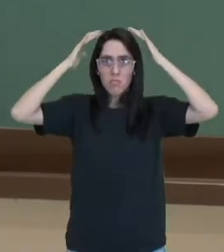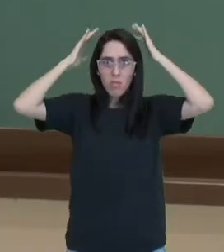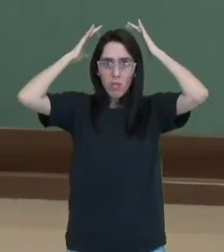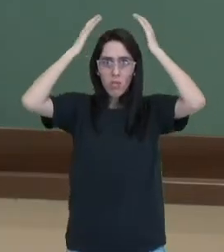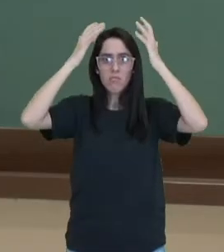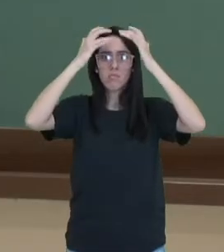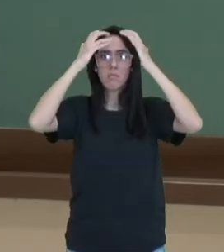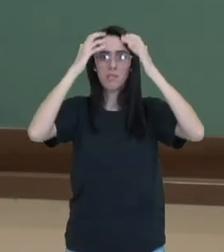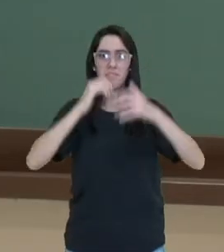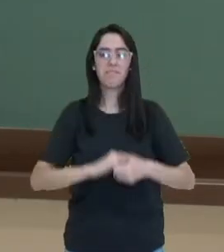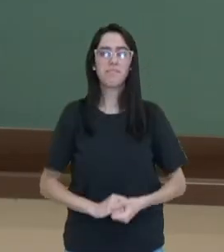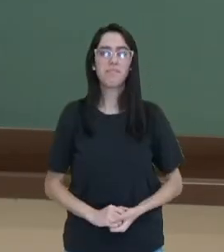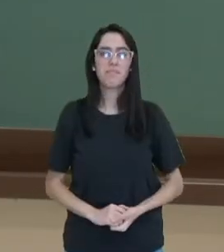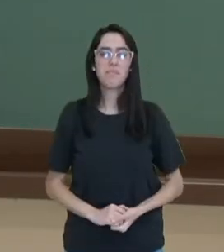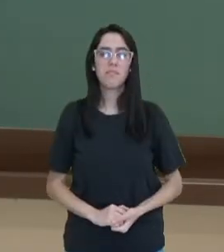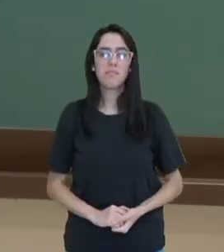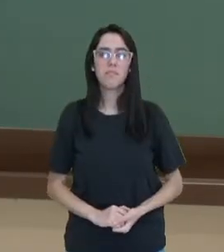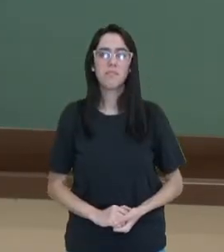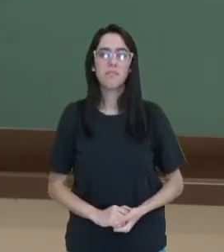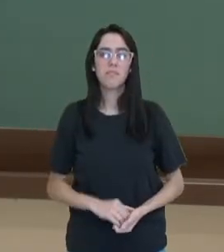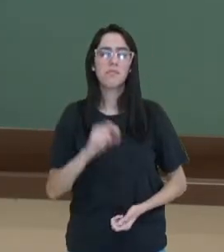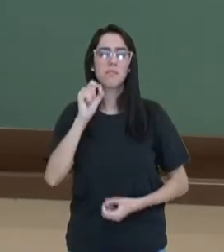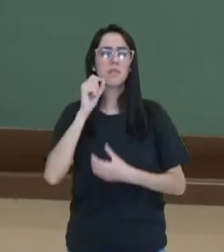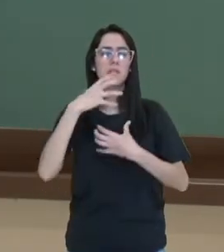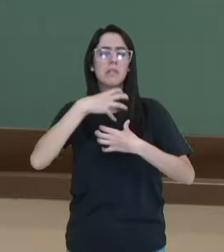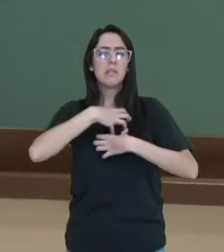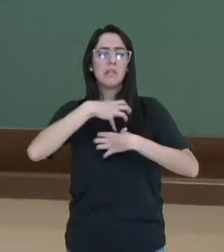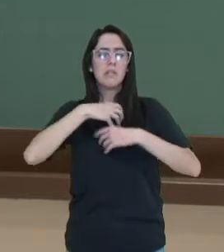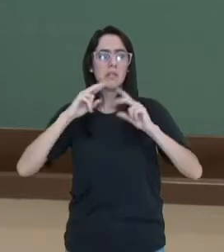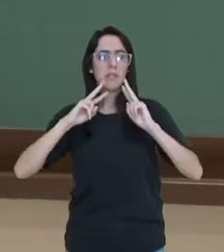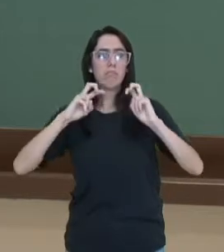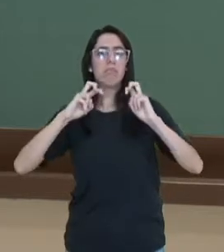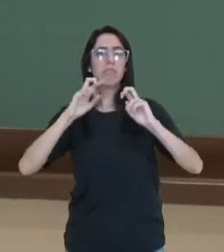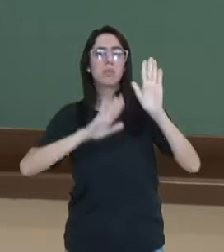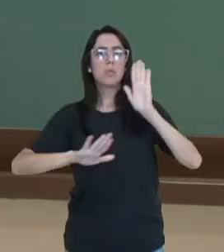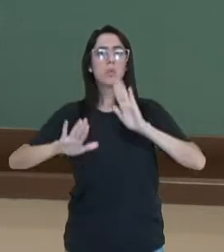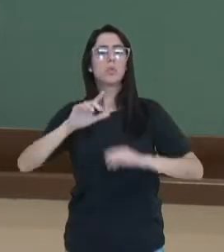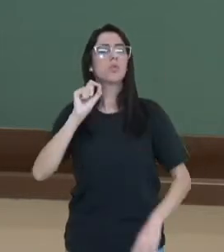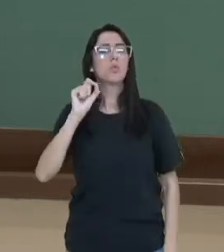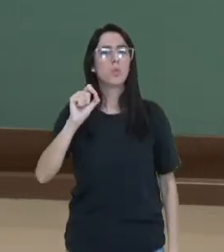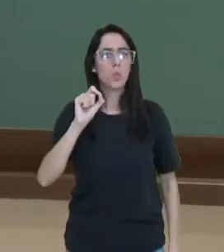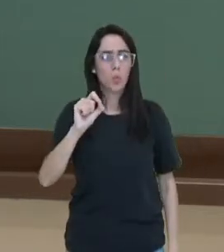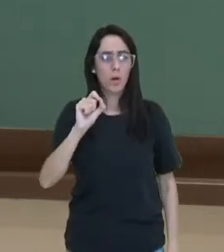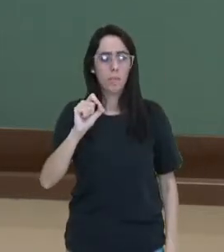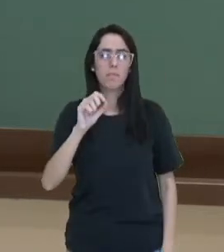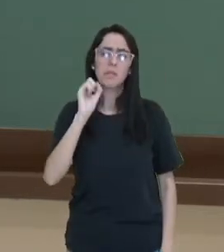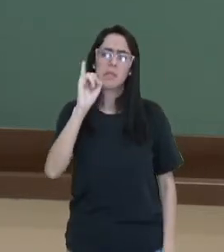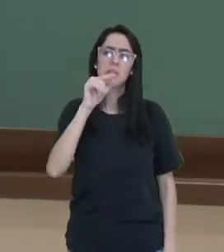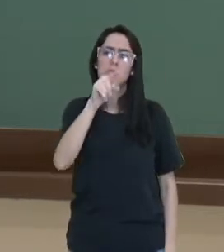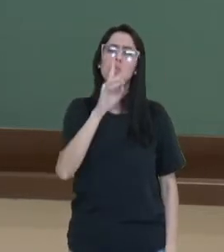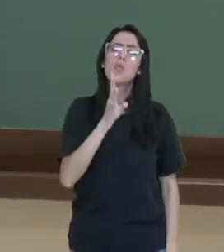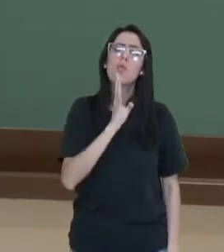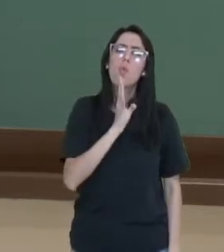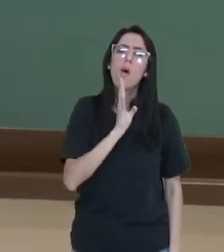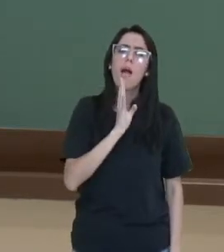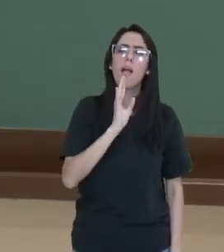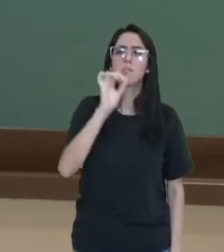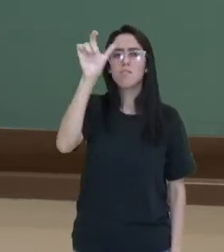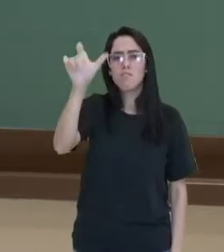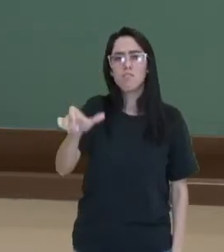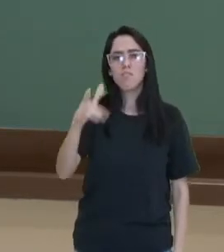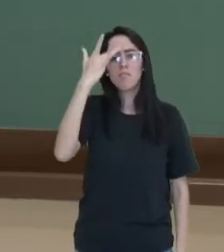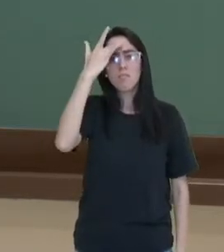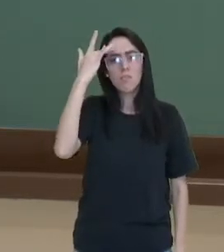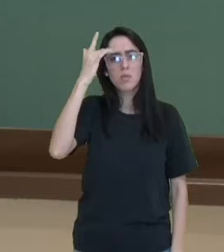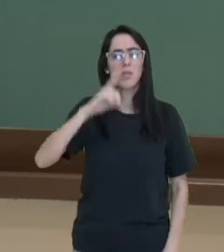cérebro. Quais são os sinais de alerta ao AVC? Se você conhecer alguém que tenha